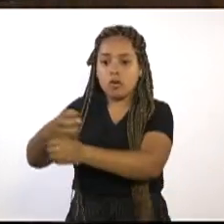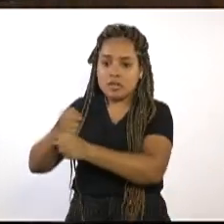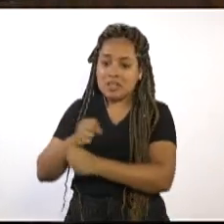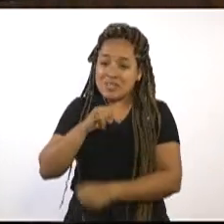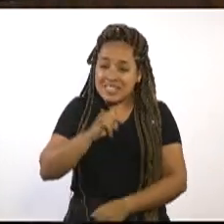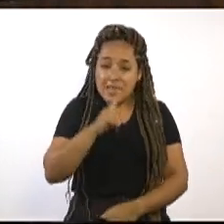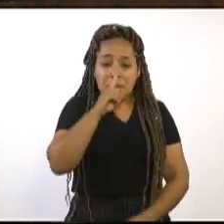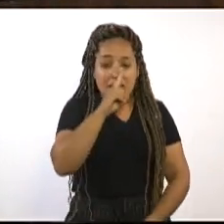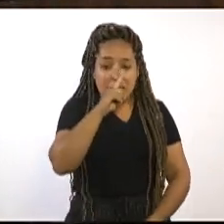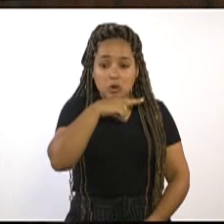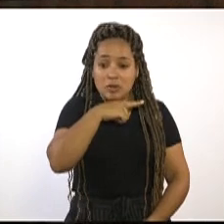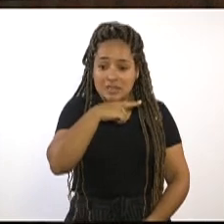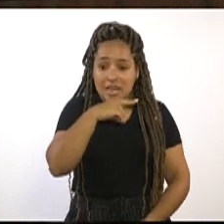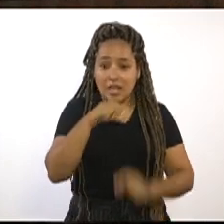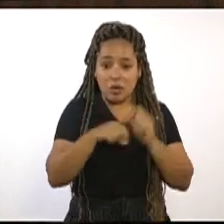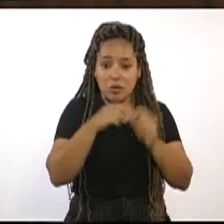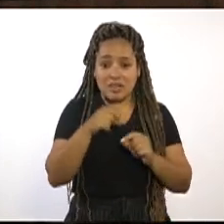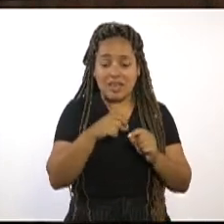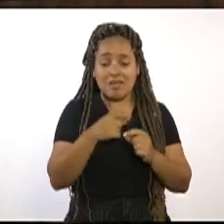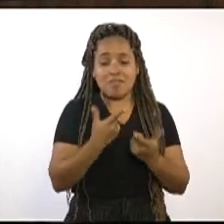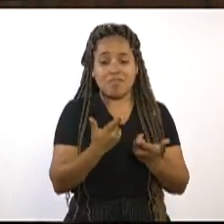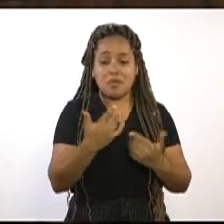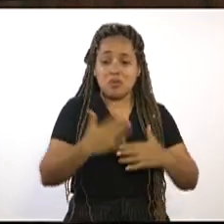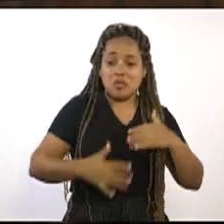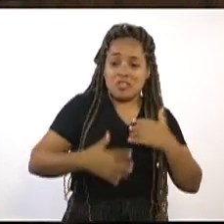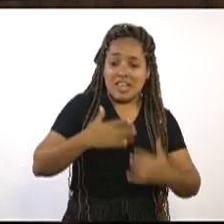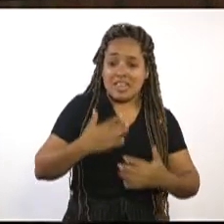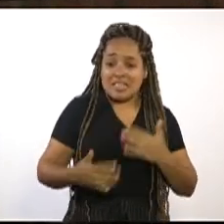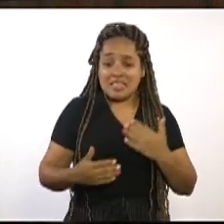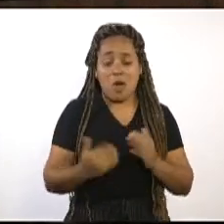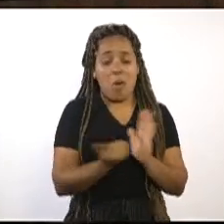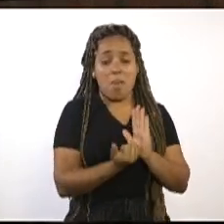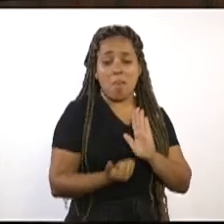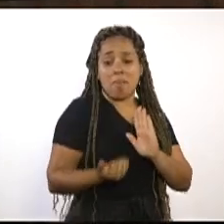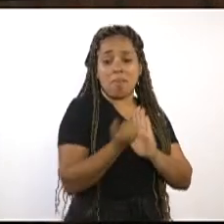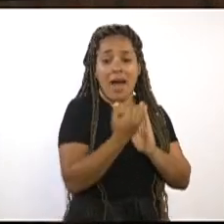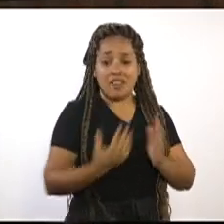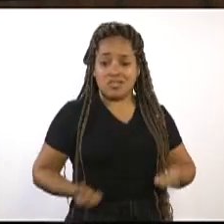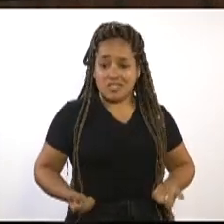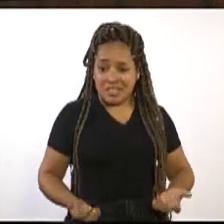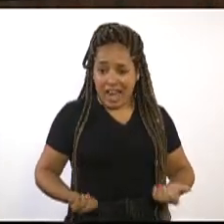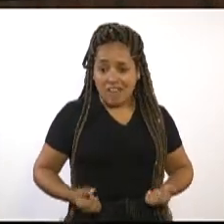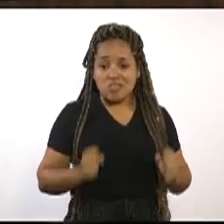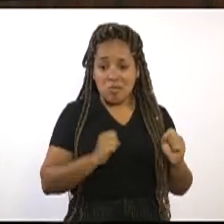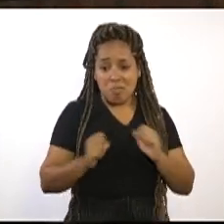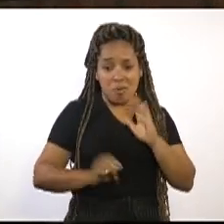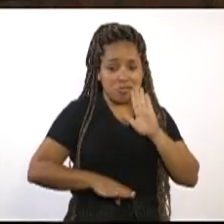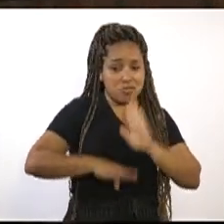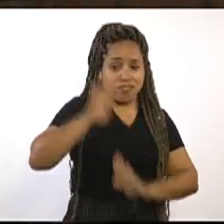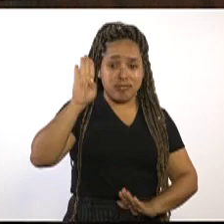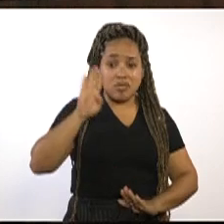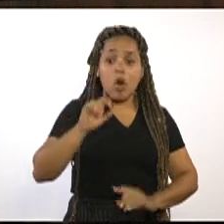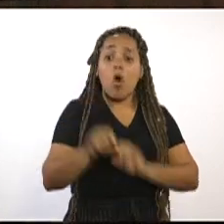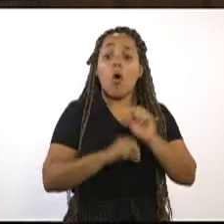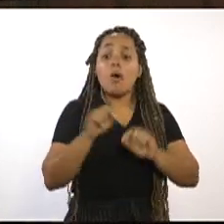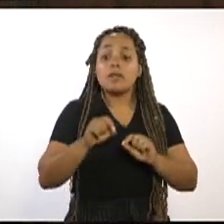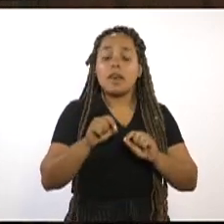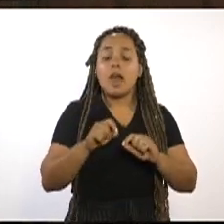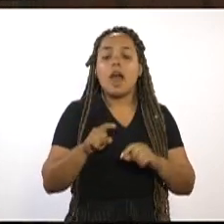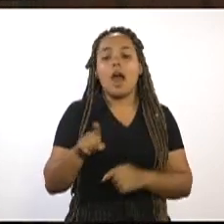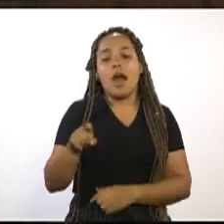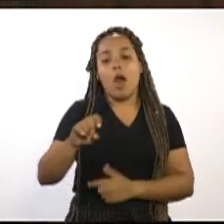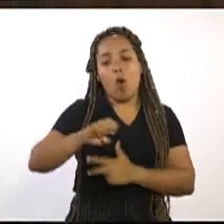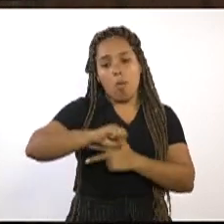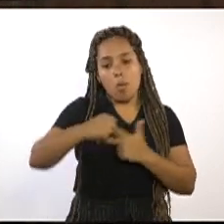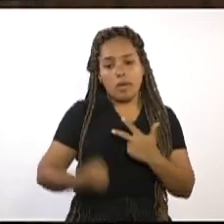por frustração de receitas ou despesas excessivas, o Executivo tem de pedir